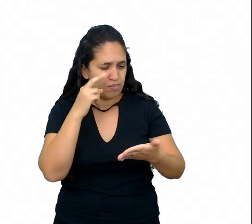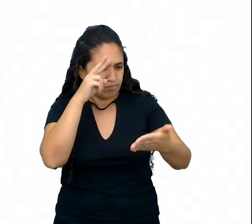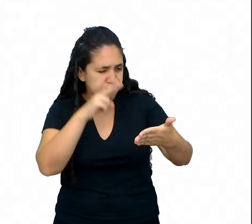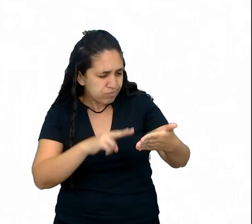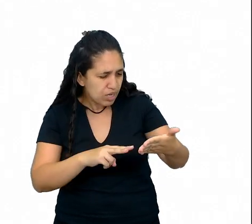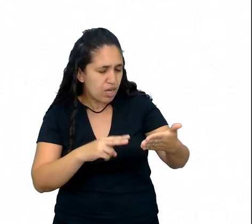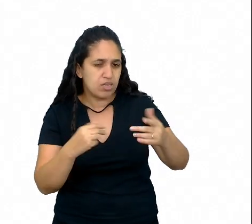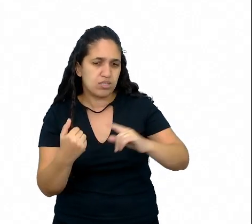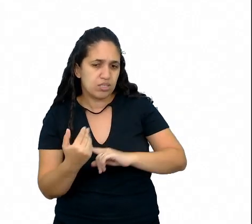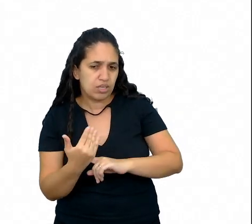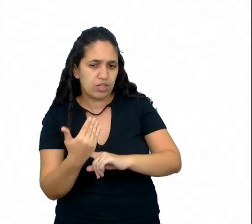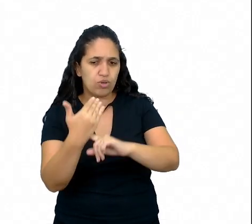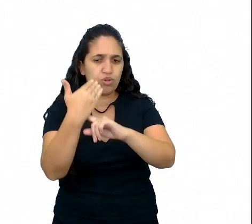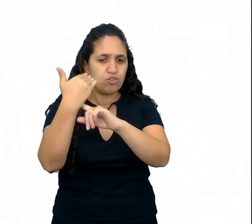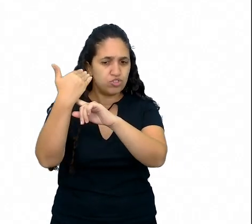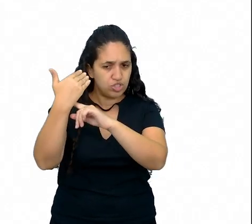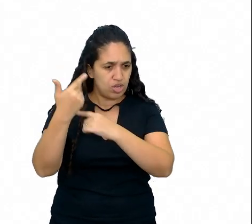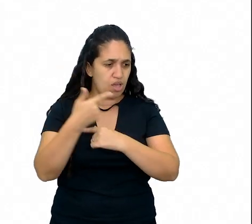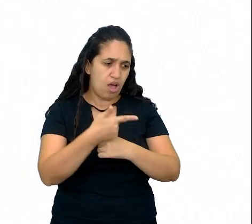estão disponíveis, né?